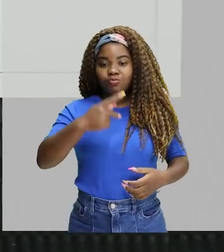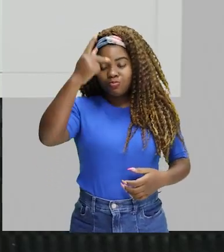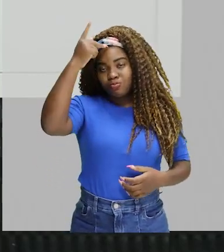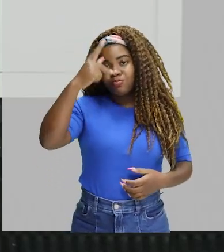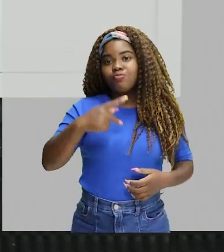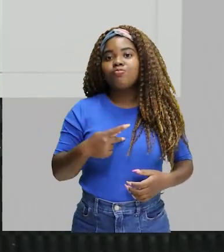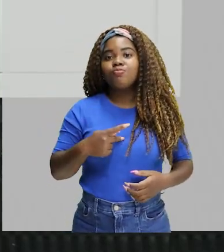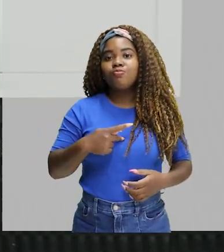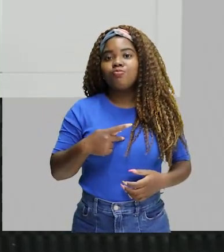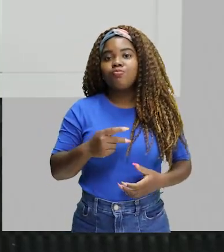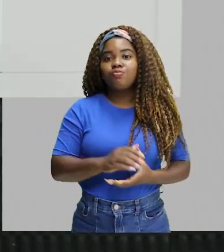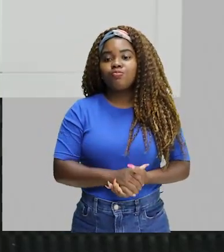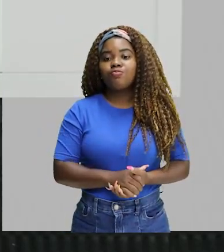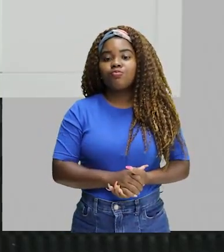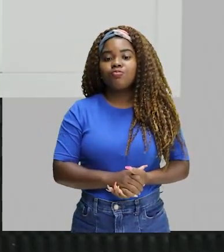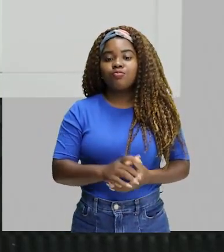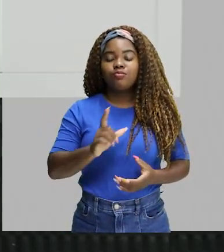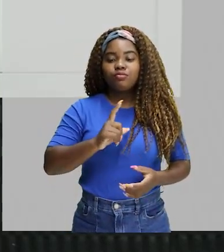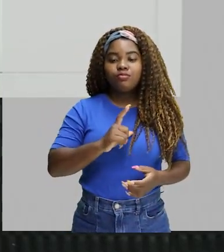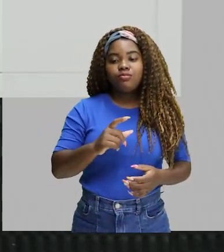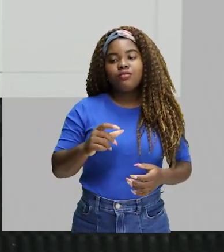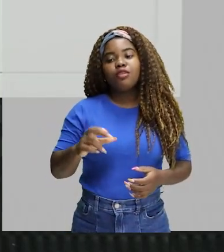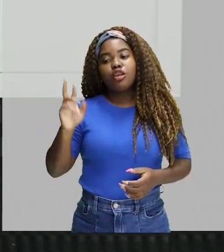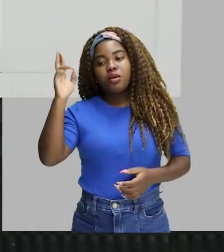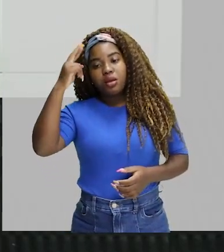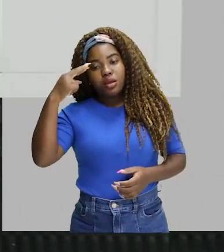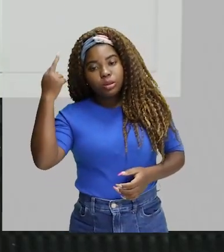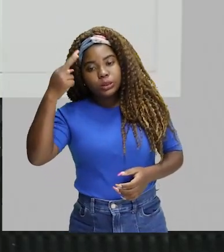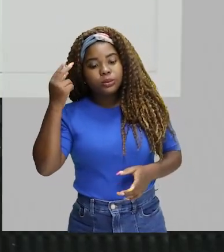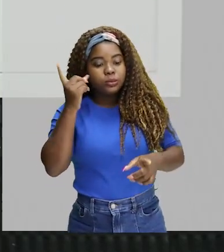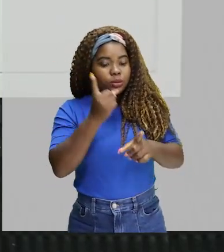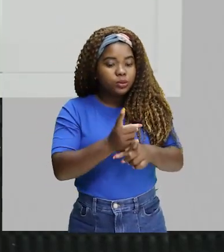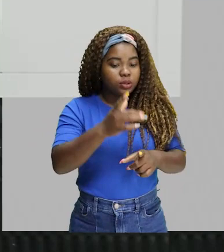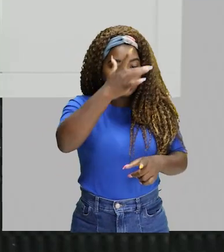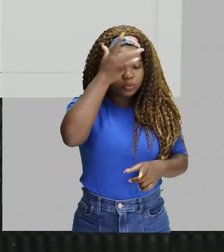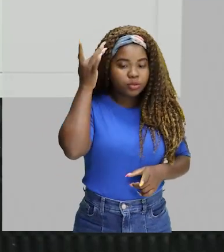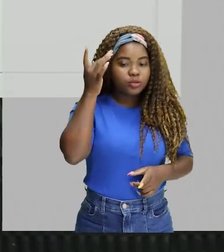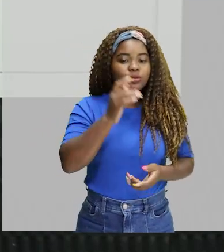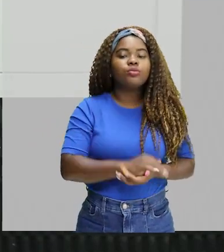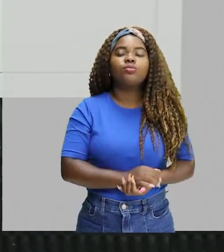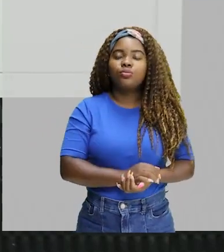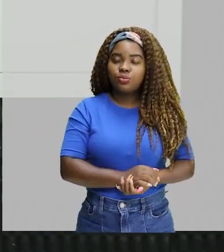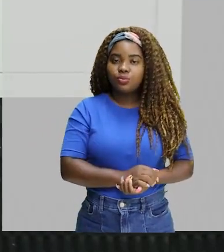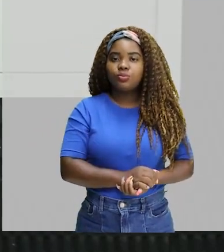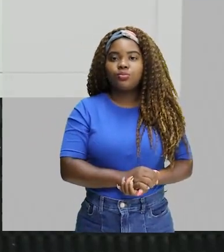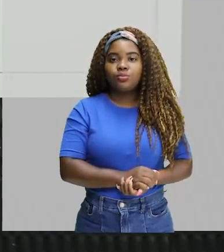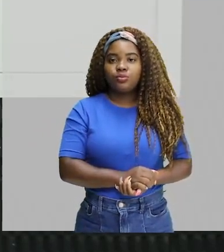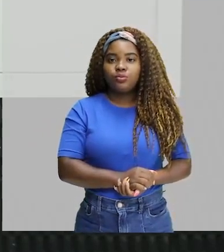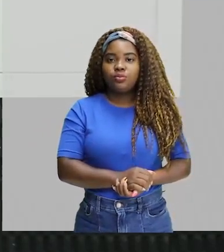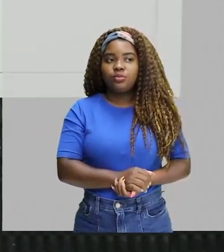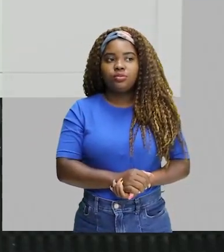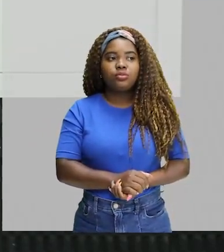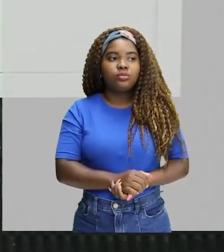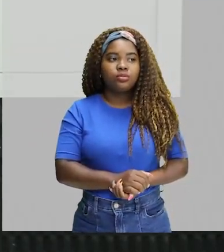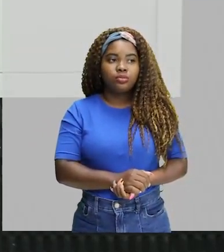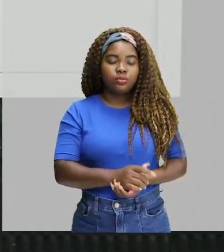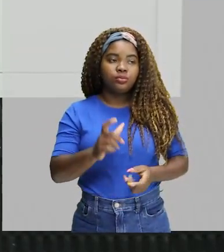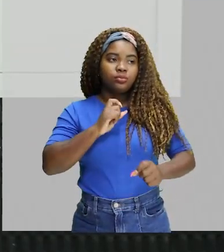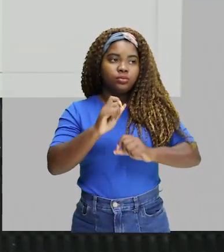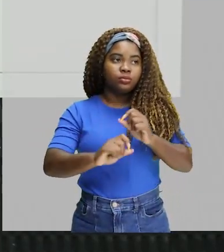busca, através da razão, ela deve encontrar o ser humano como objeto. Olha aqui, nós temos